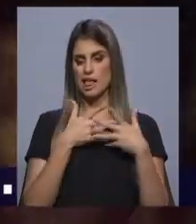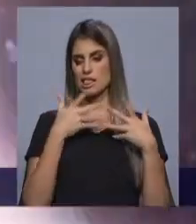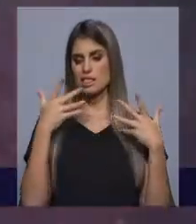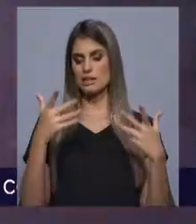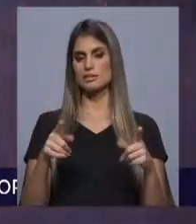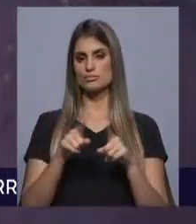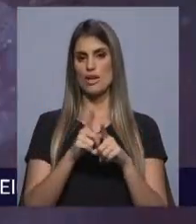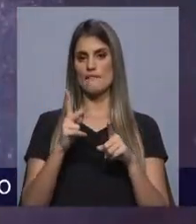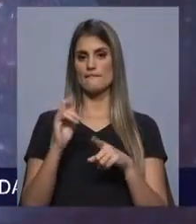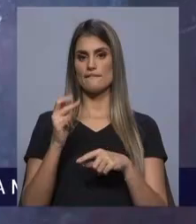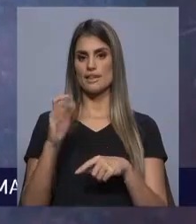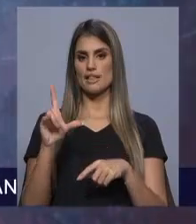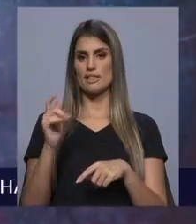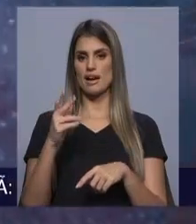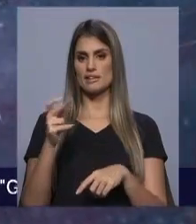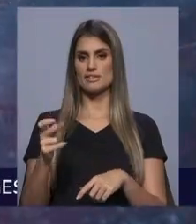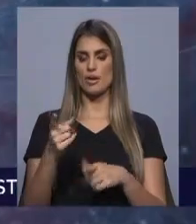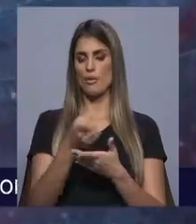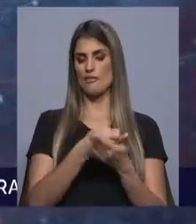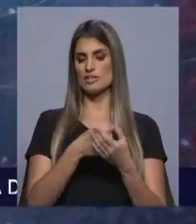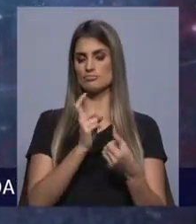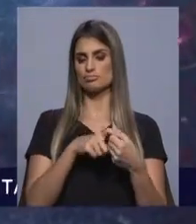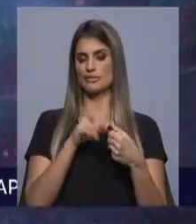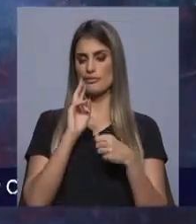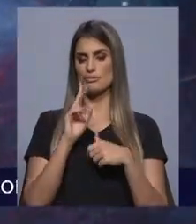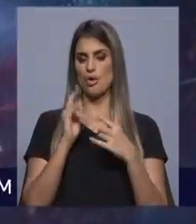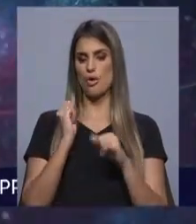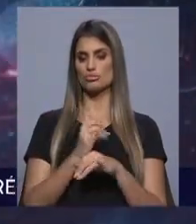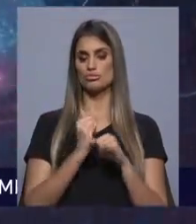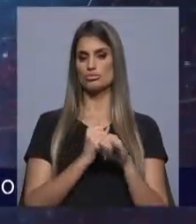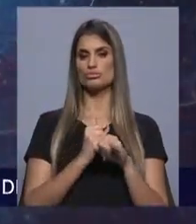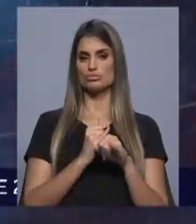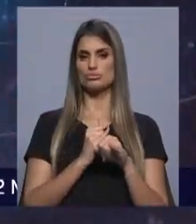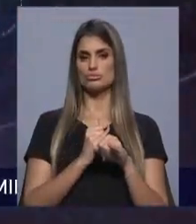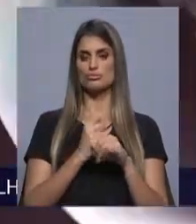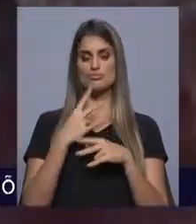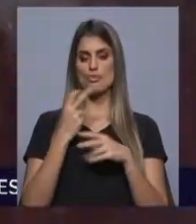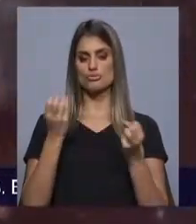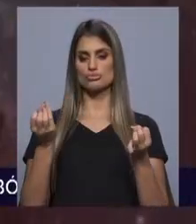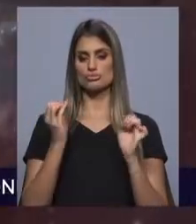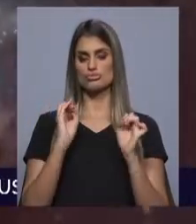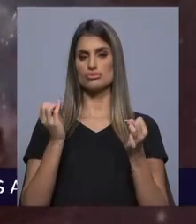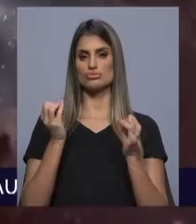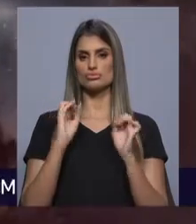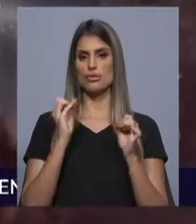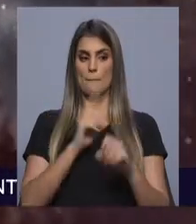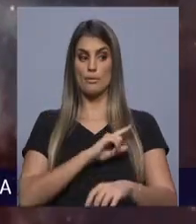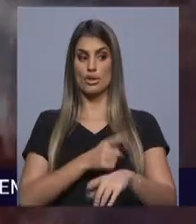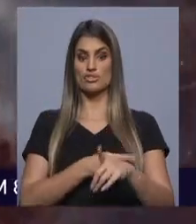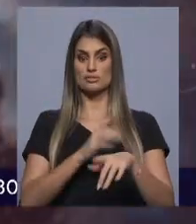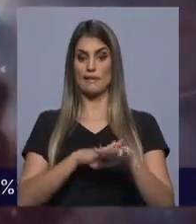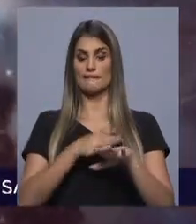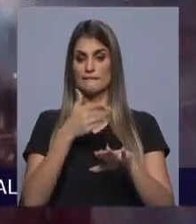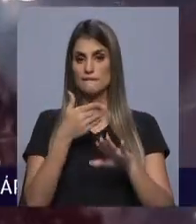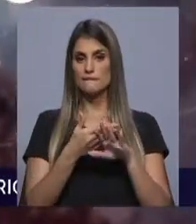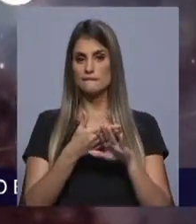Via Láctea, aninhada a um desses vazios. Olhamos para outros enxames de galáxias, não encontramos galáxias tão poderosas na massa